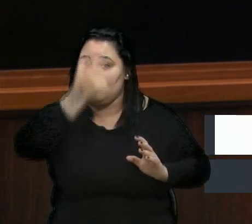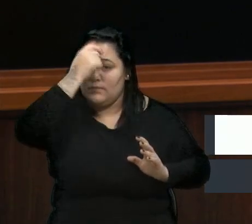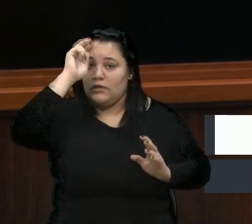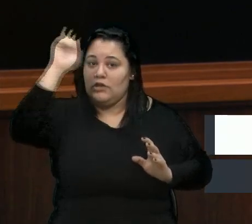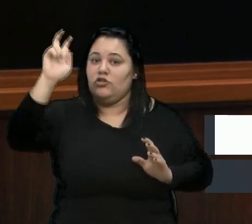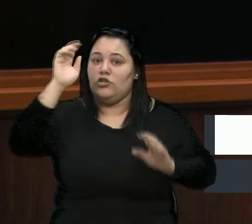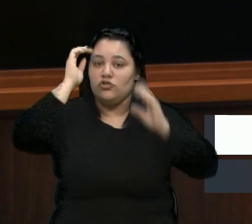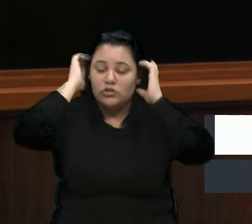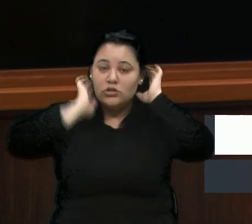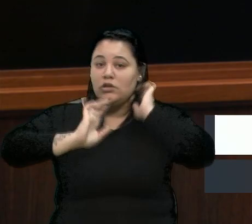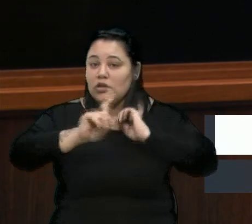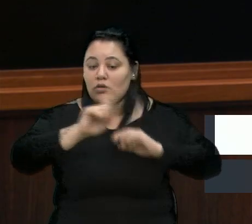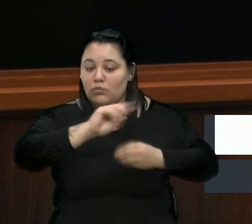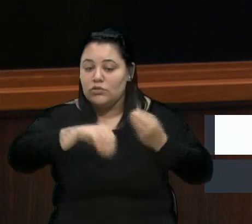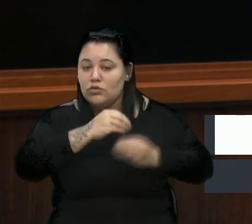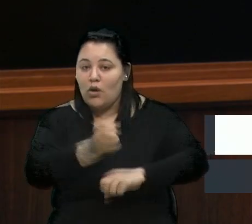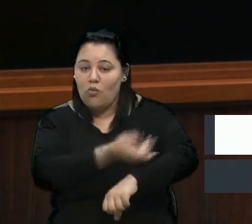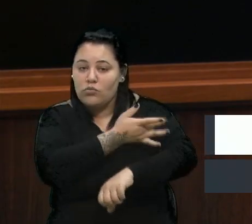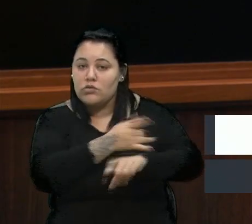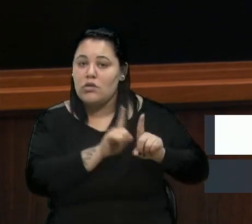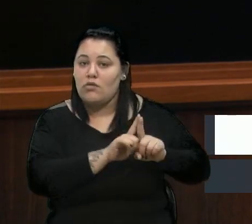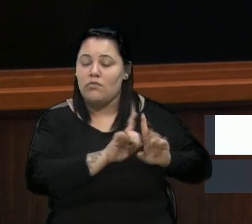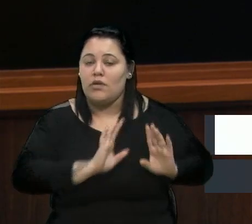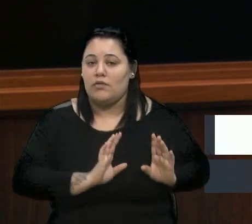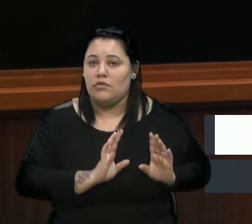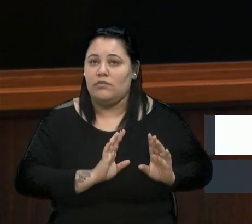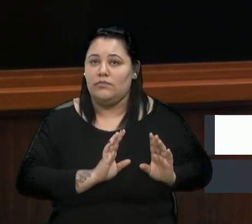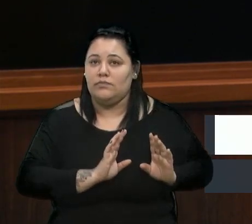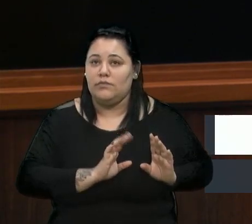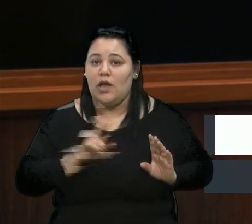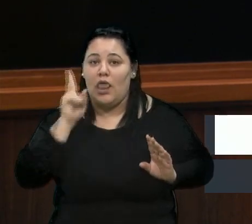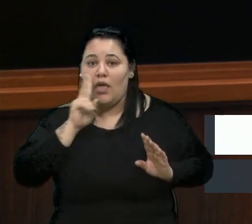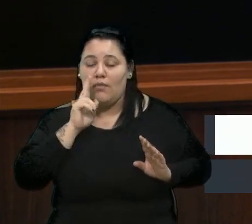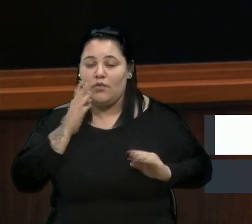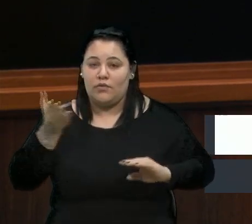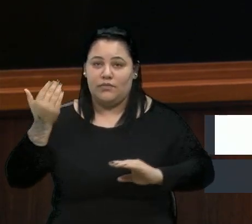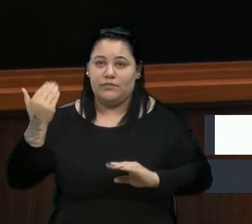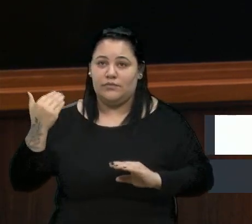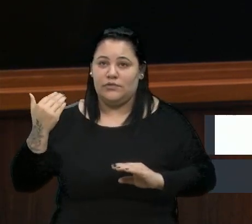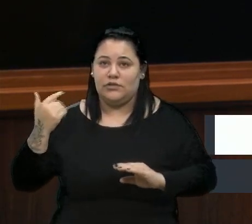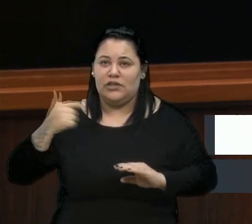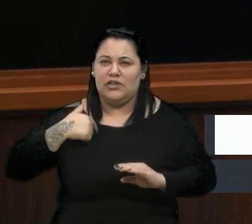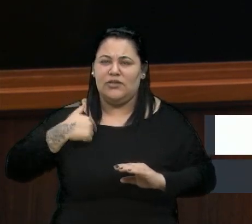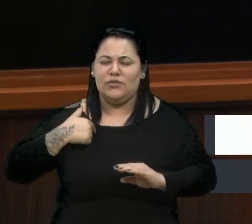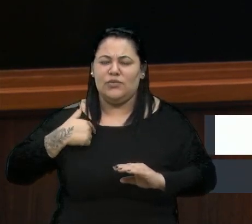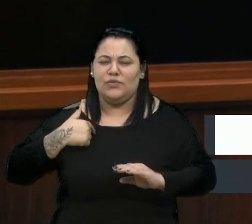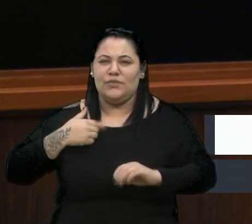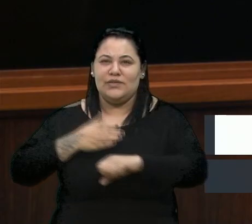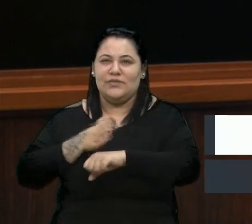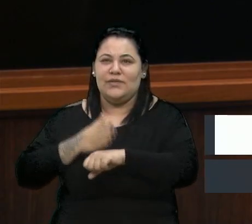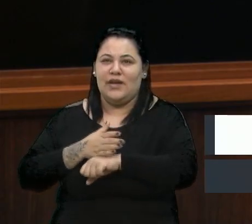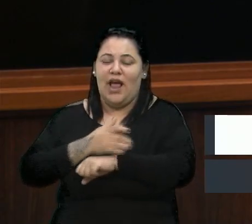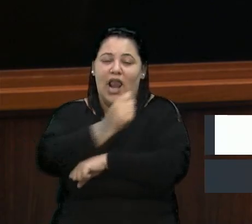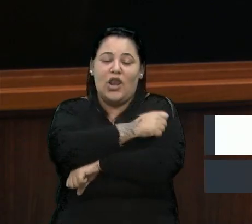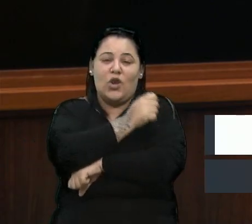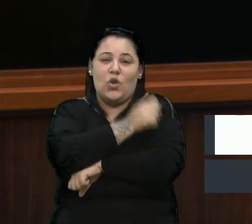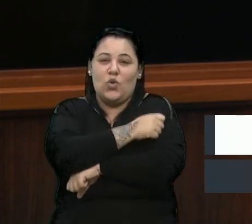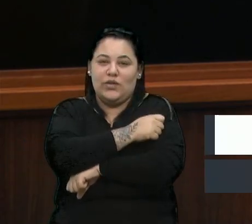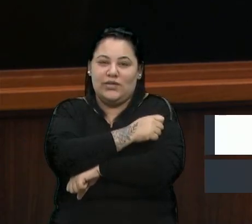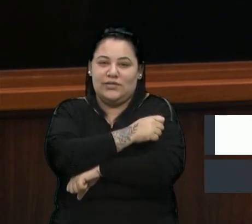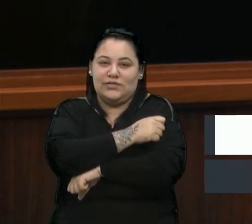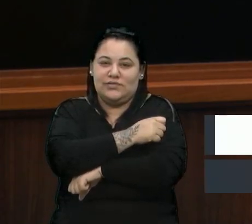não emocional. Eu lembro que quando eu fui aluna de